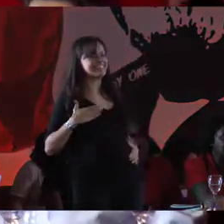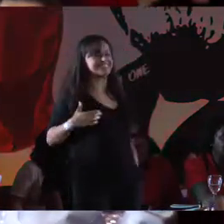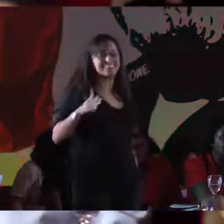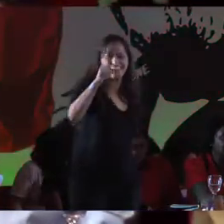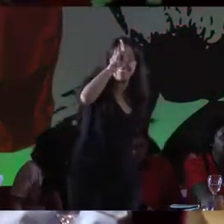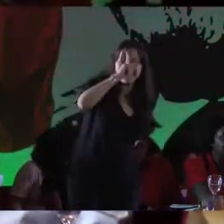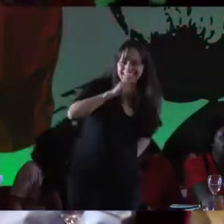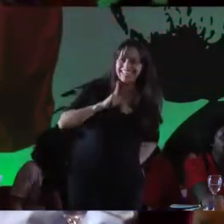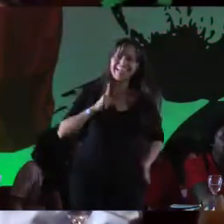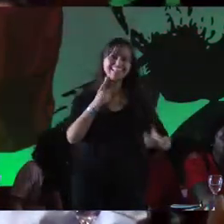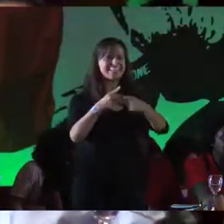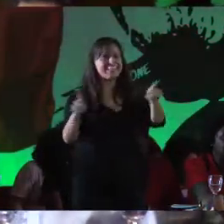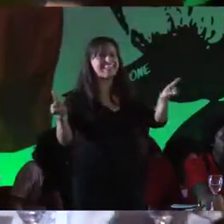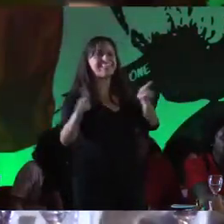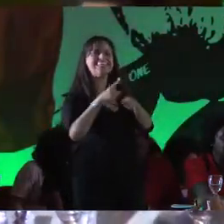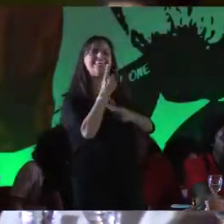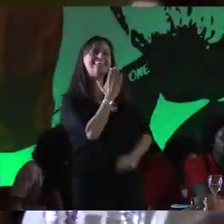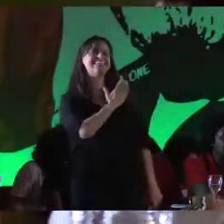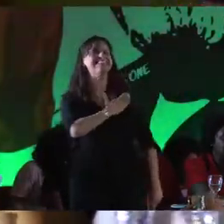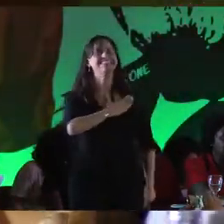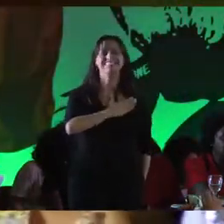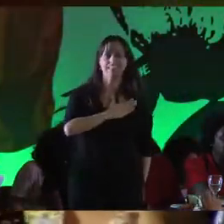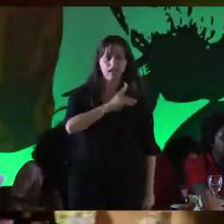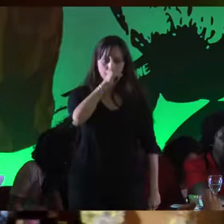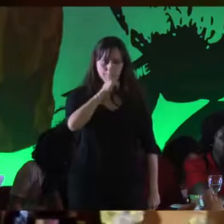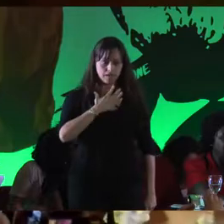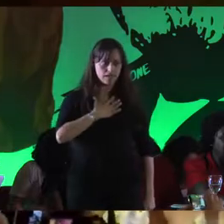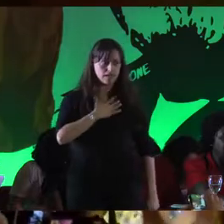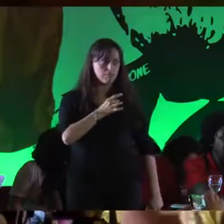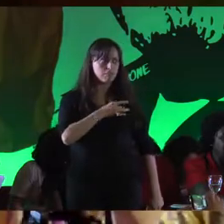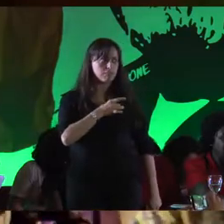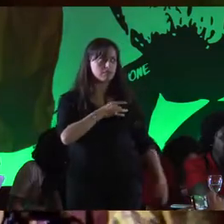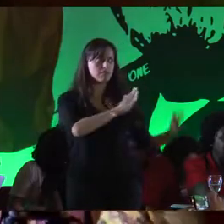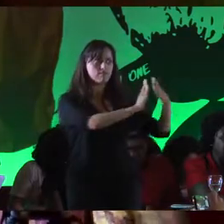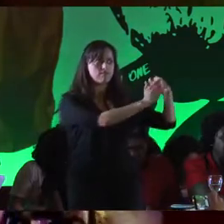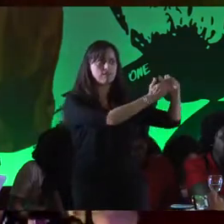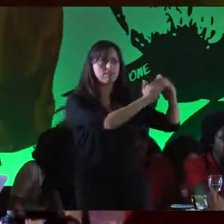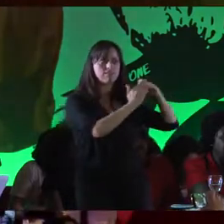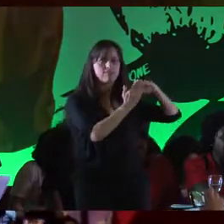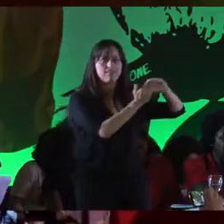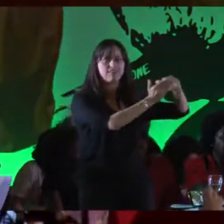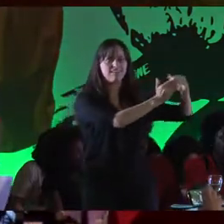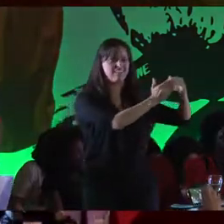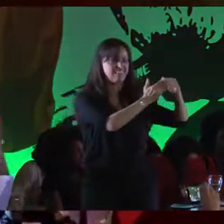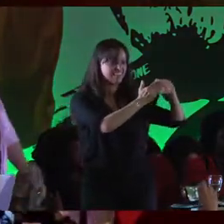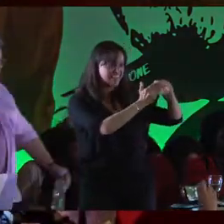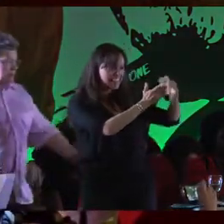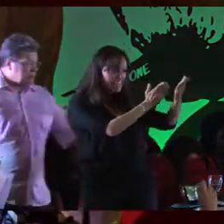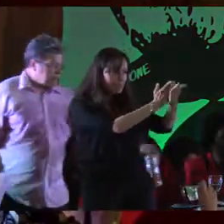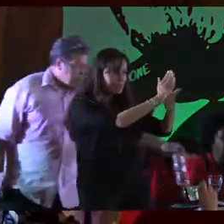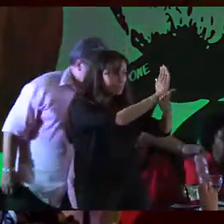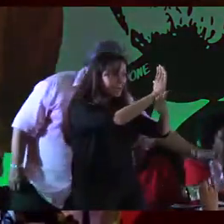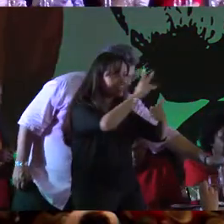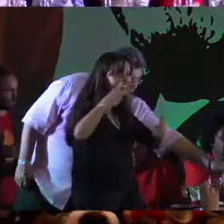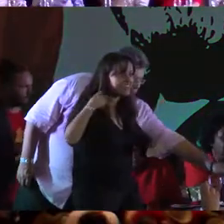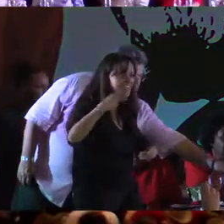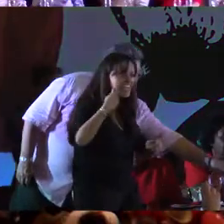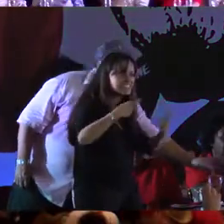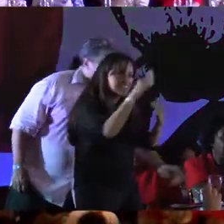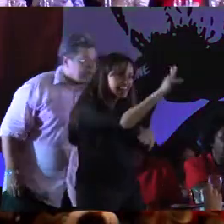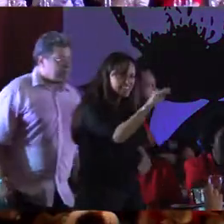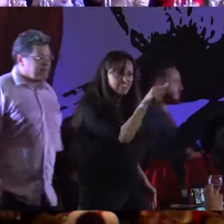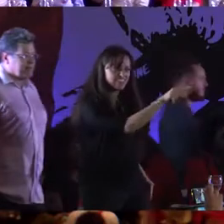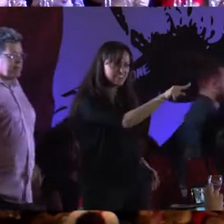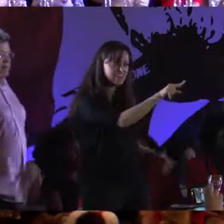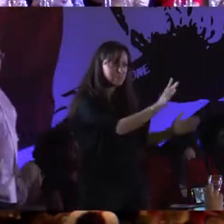a amarela morre de medo de encontrar favela na lista de aprovados no vestibular. Imagina